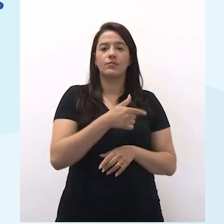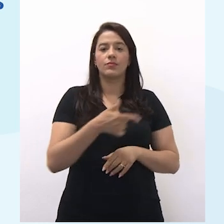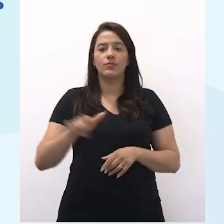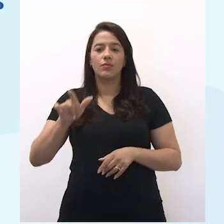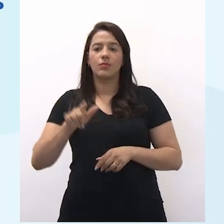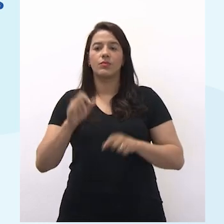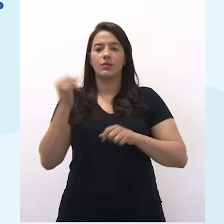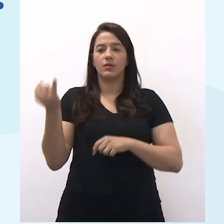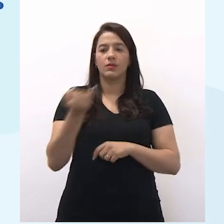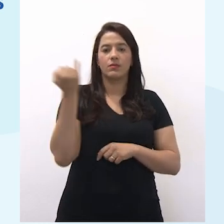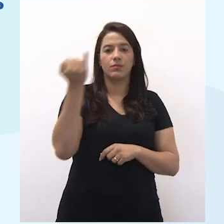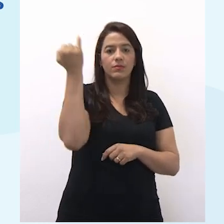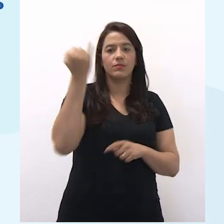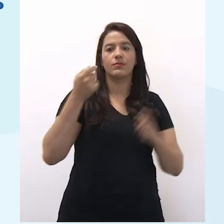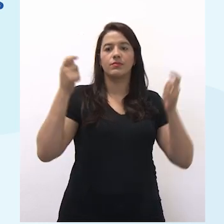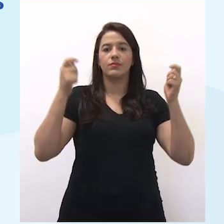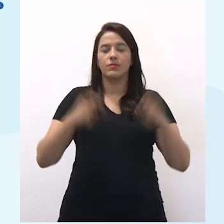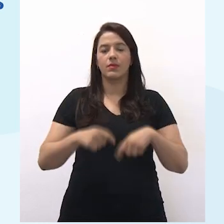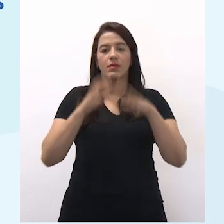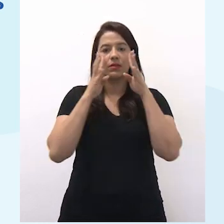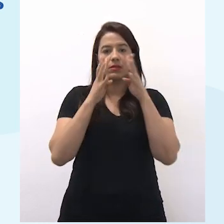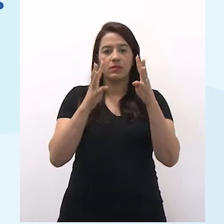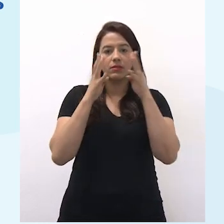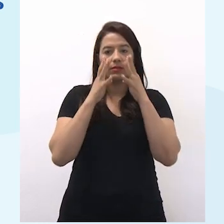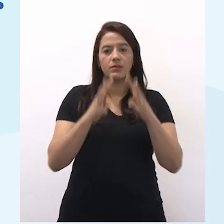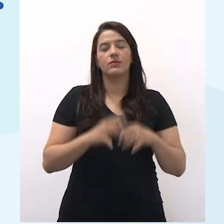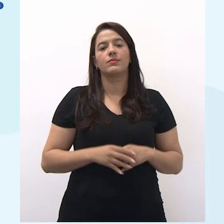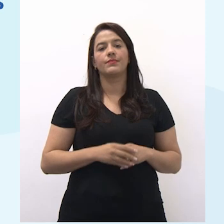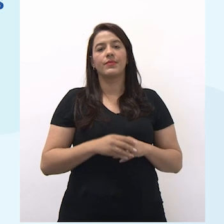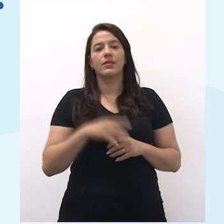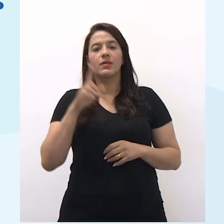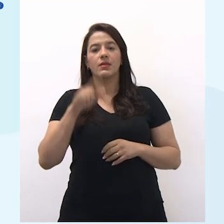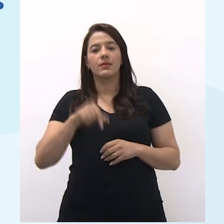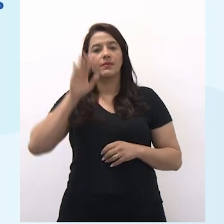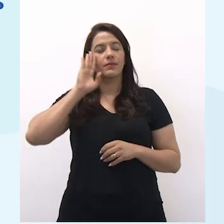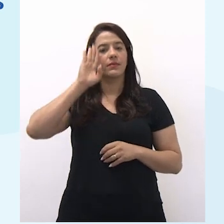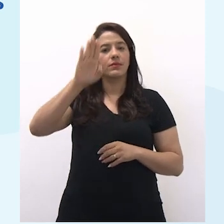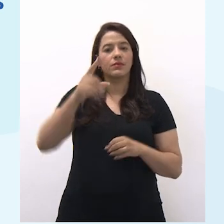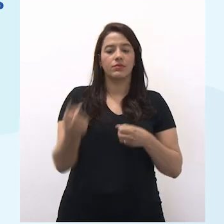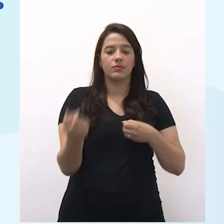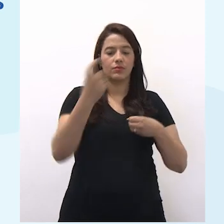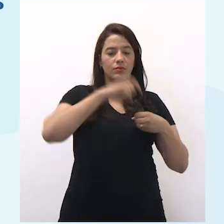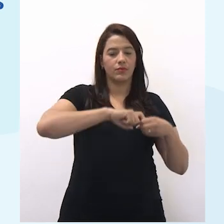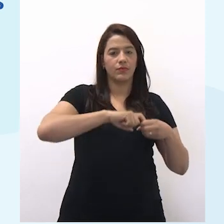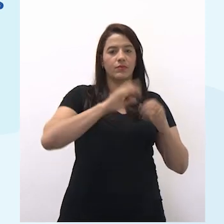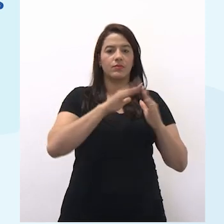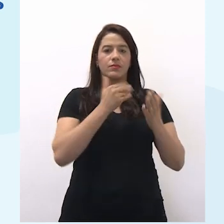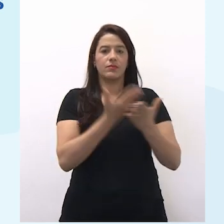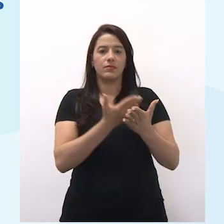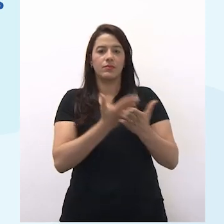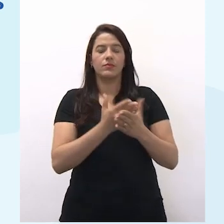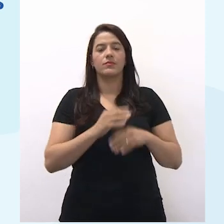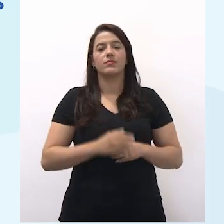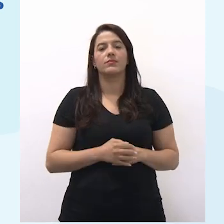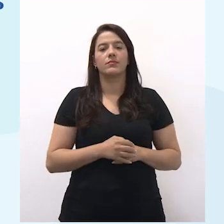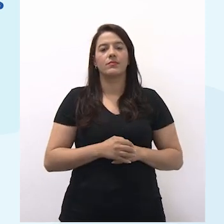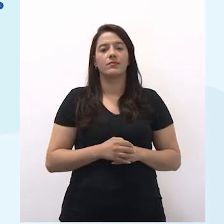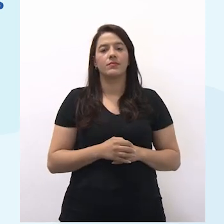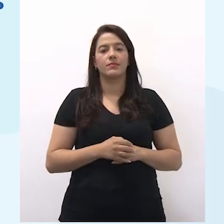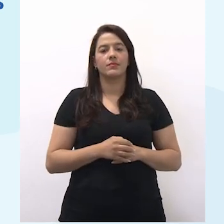tão importante, né, dar atenção, principalmente nesse momento, né, do retorno, né? Sim. E é